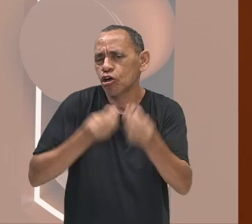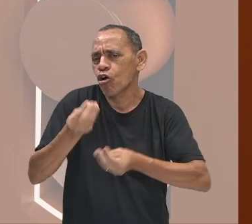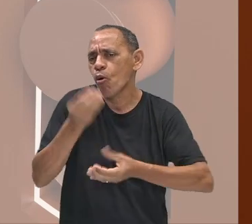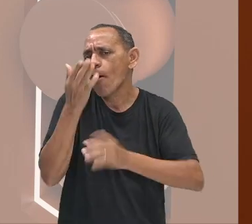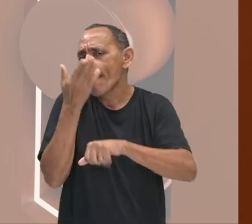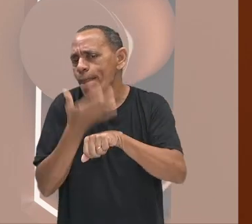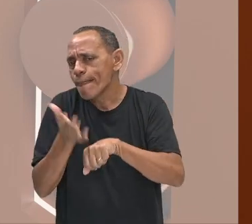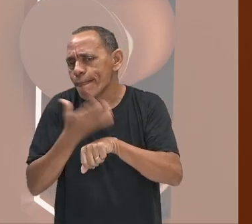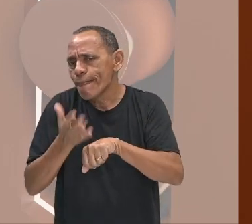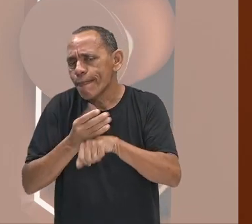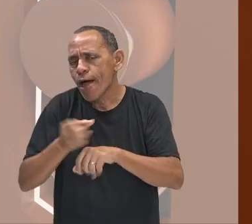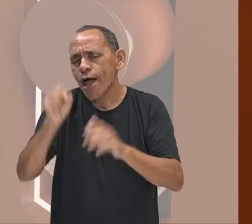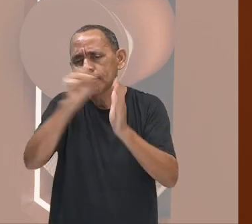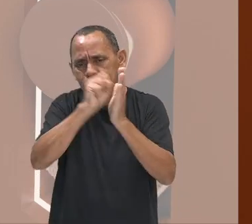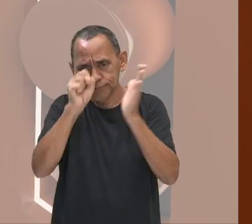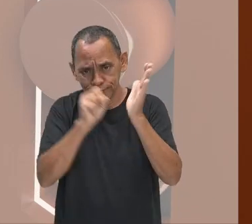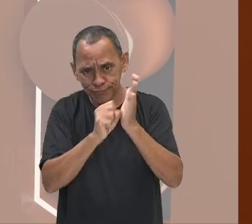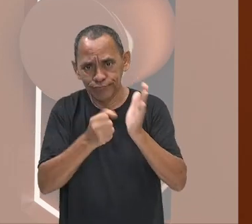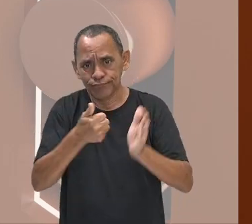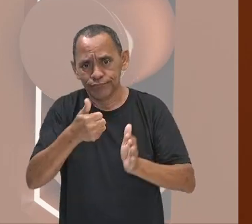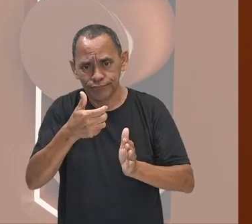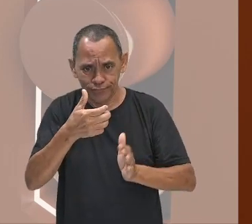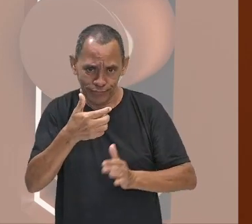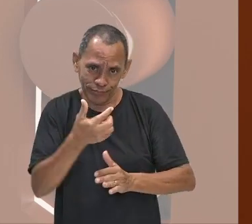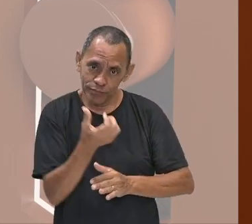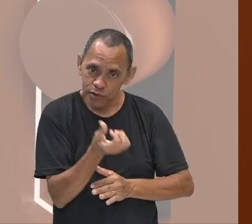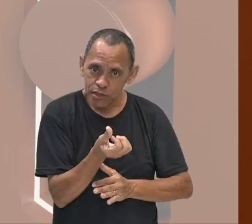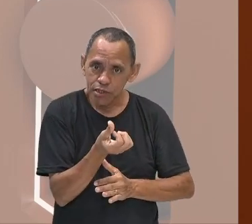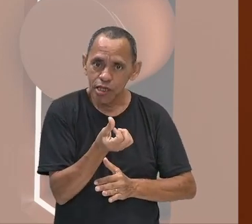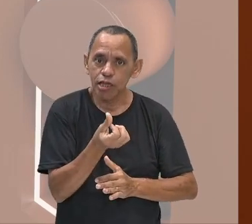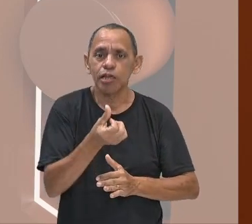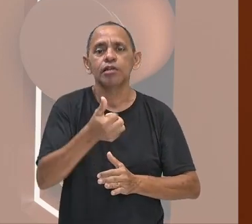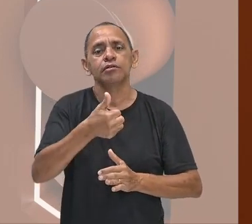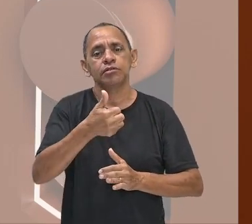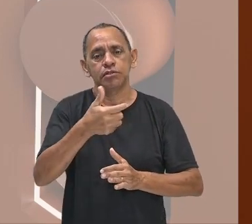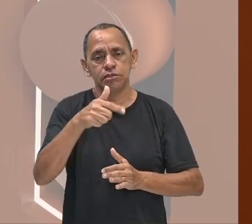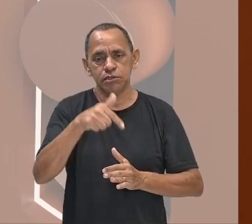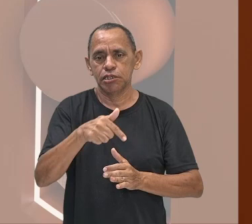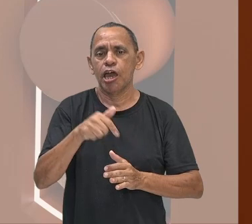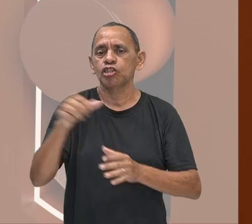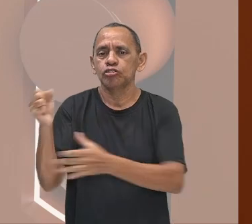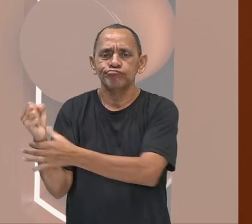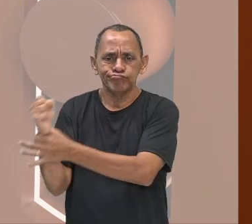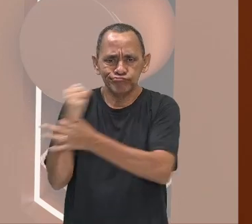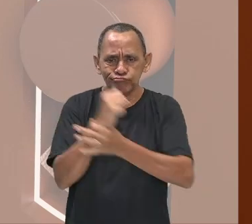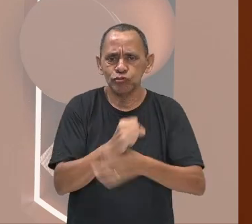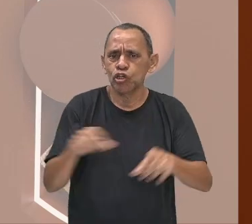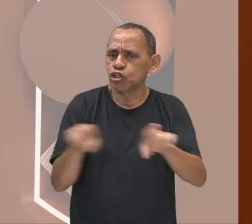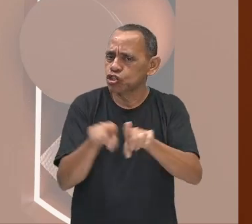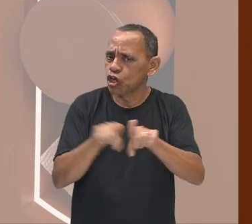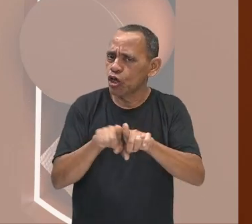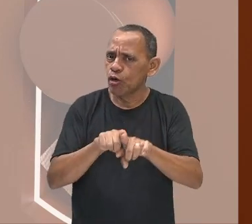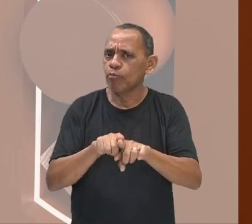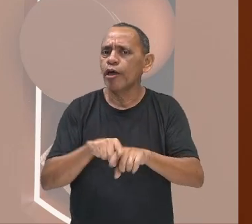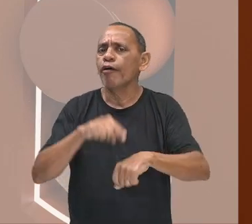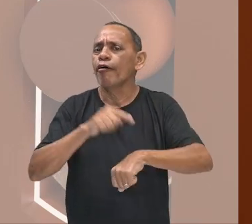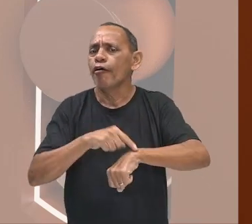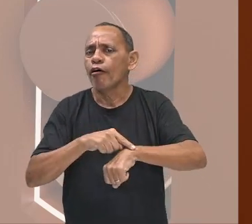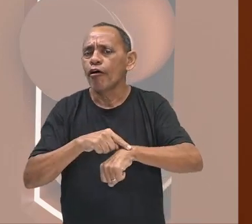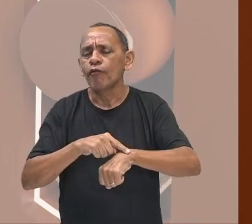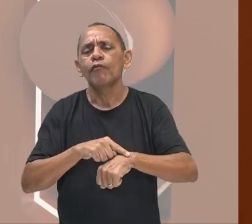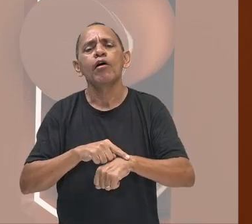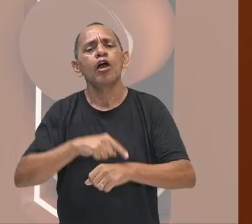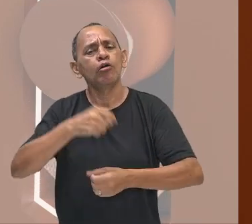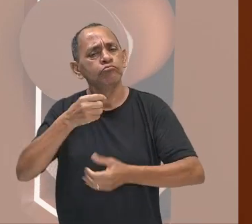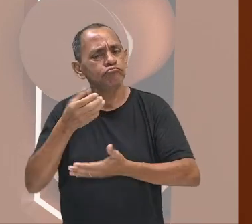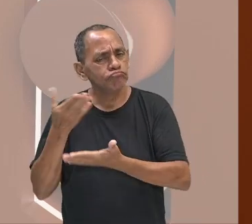ali a partir do século XVI e século XVII o absolutismo também. E nesse momento a gente vai frisar para vocês